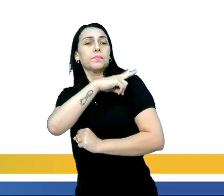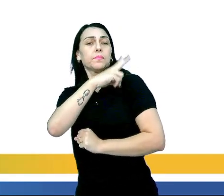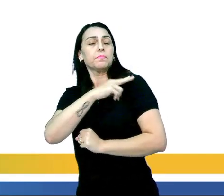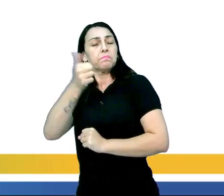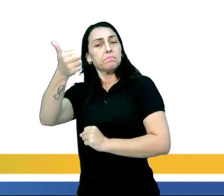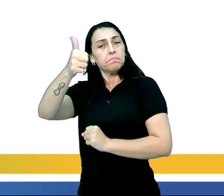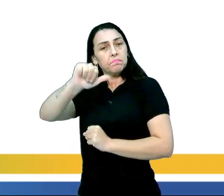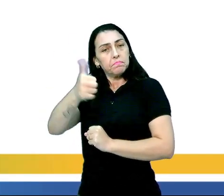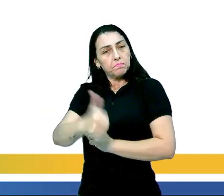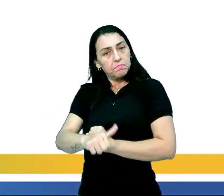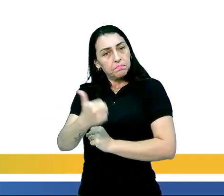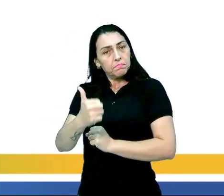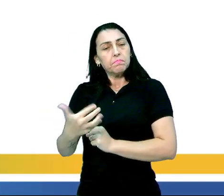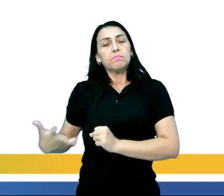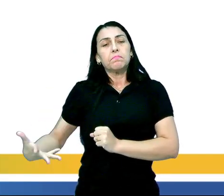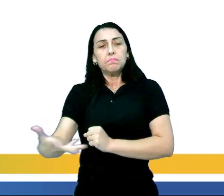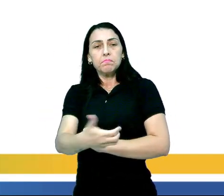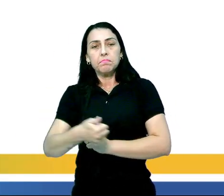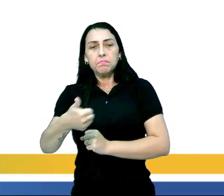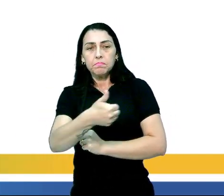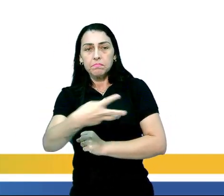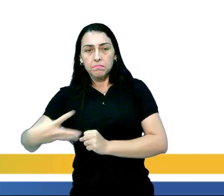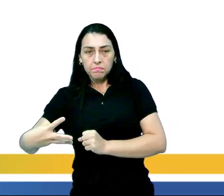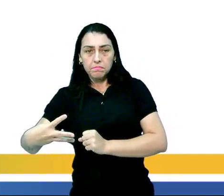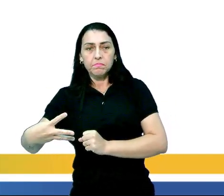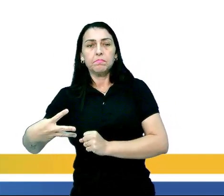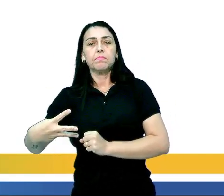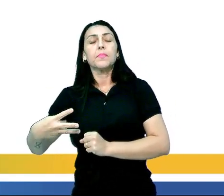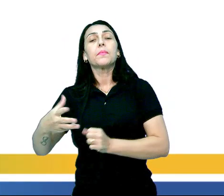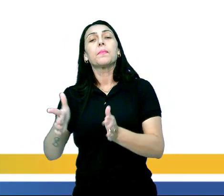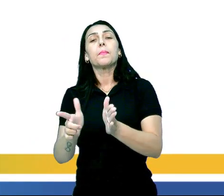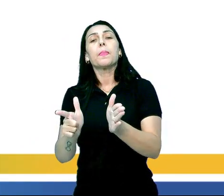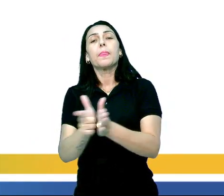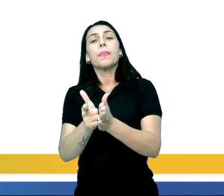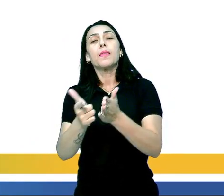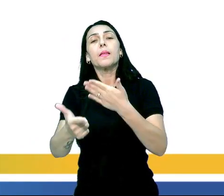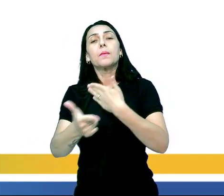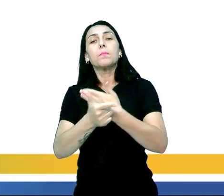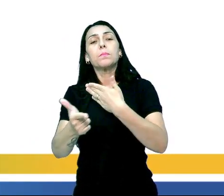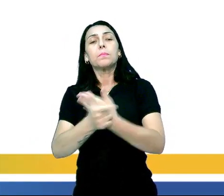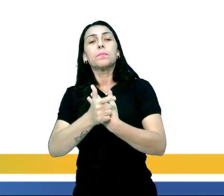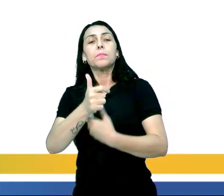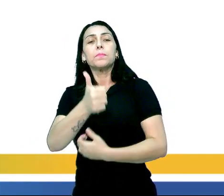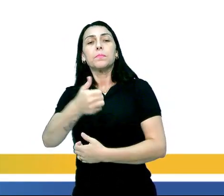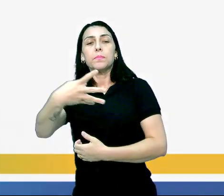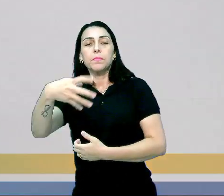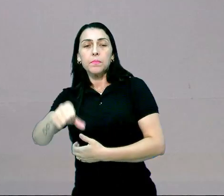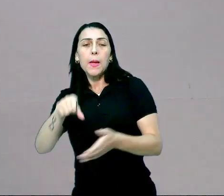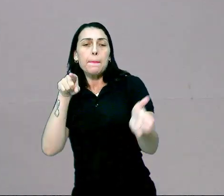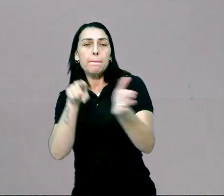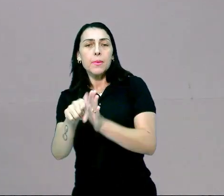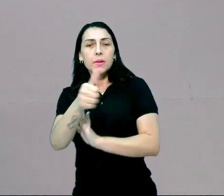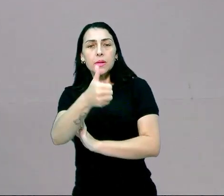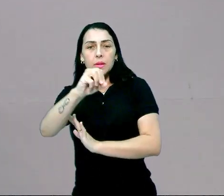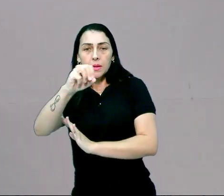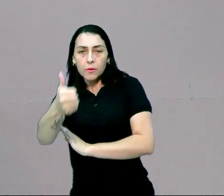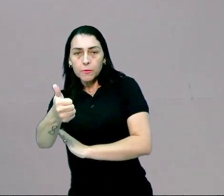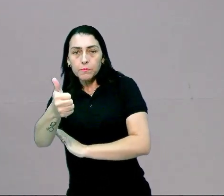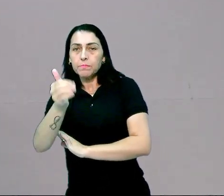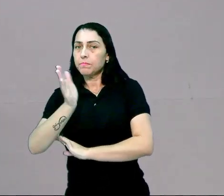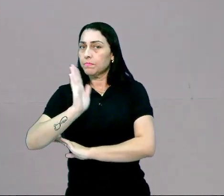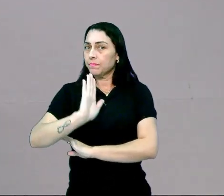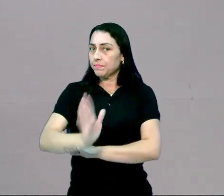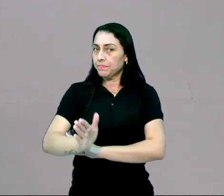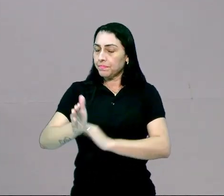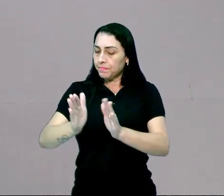a competência 3, habilidade 13. Abram na página 149, acessem a questão 101.